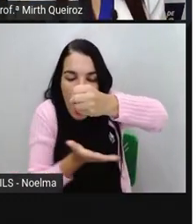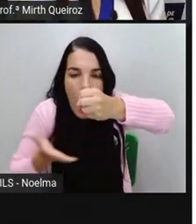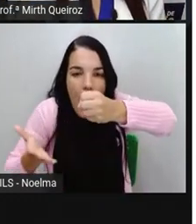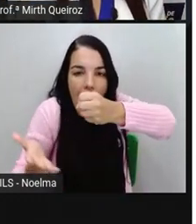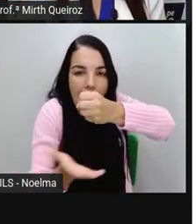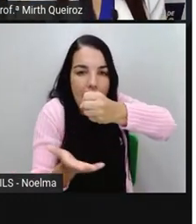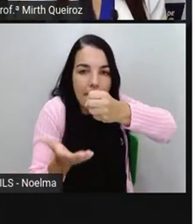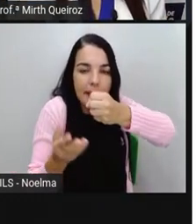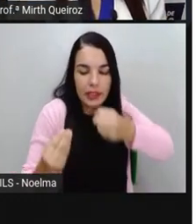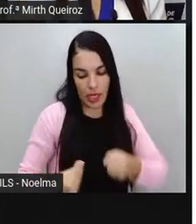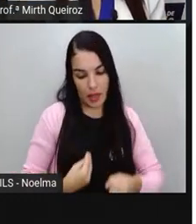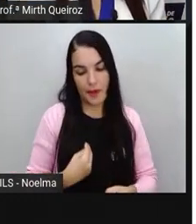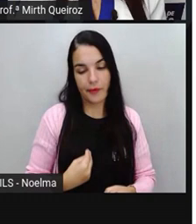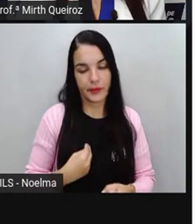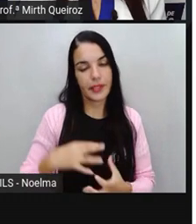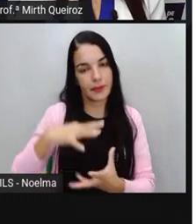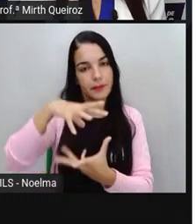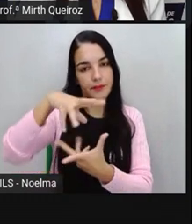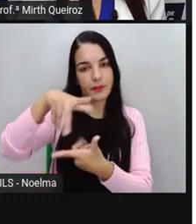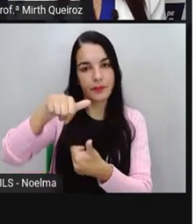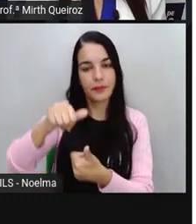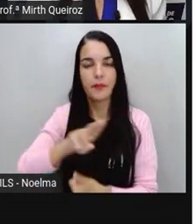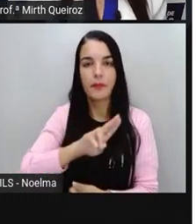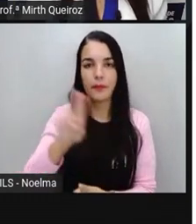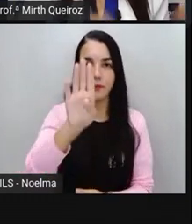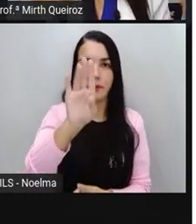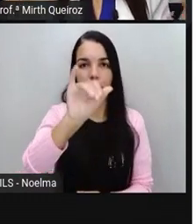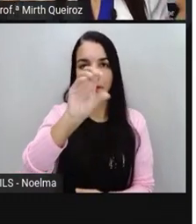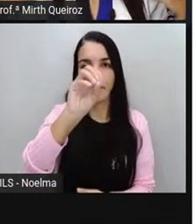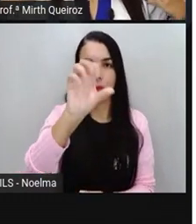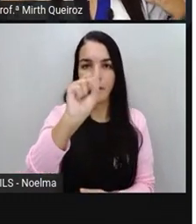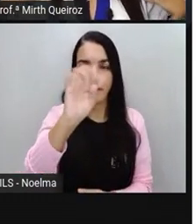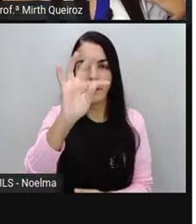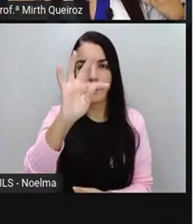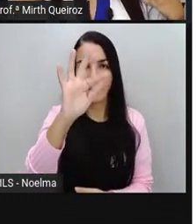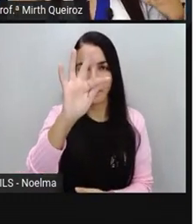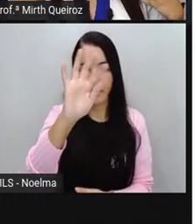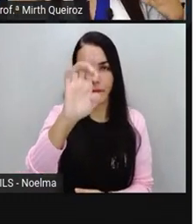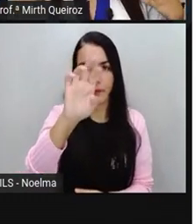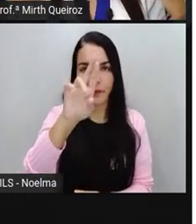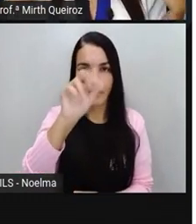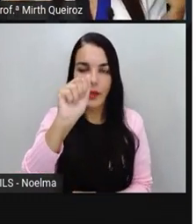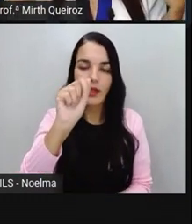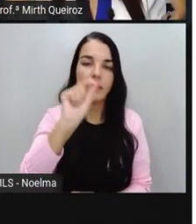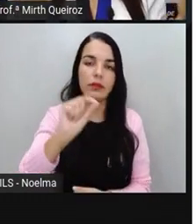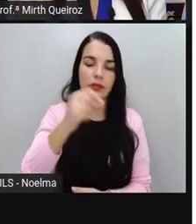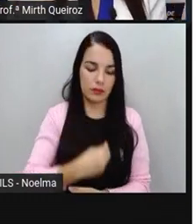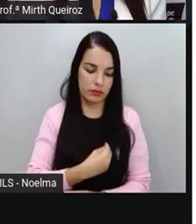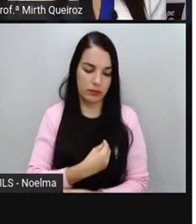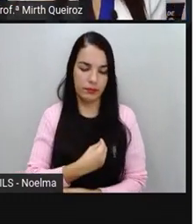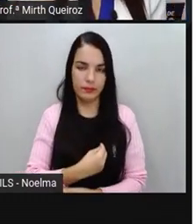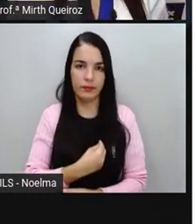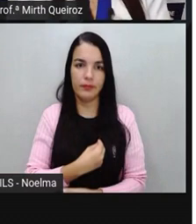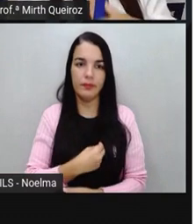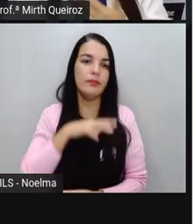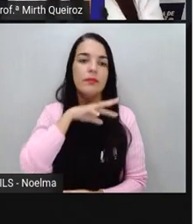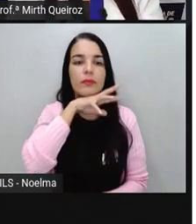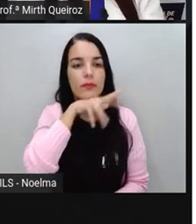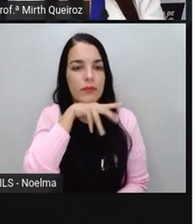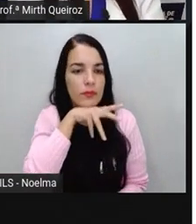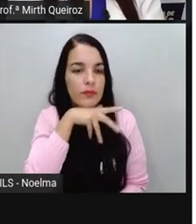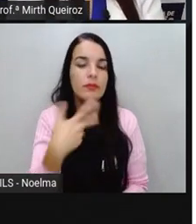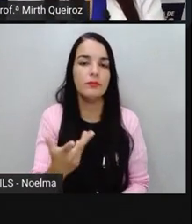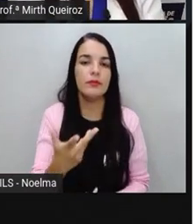da Terra, que é chamada aí de biosfera. Então, nós temos organismo, a pessoa, ou o animal, ou